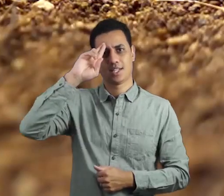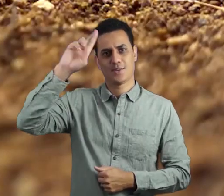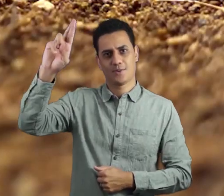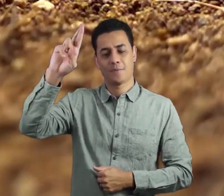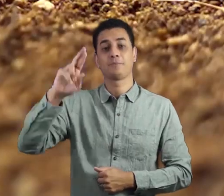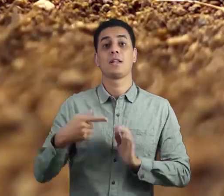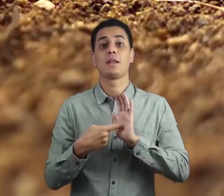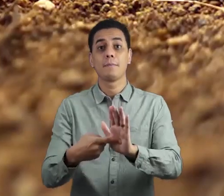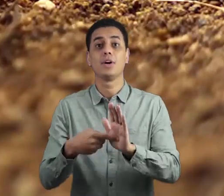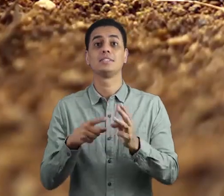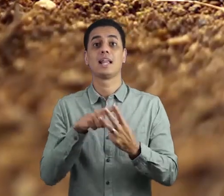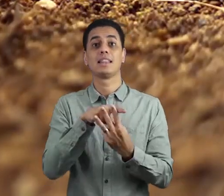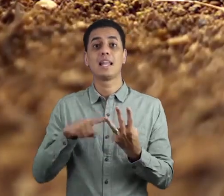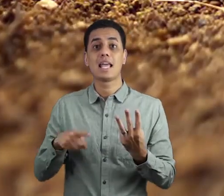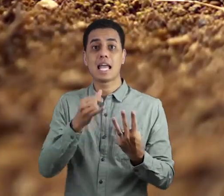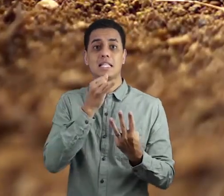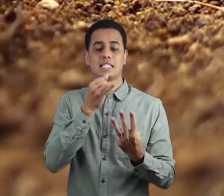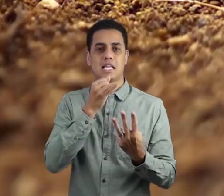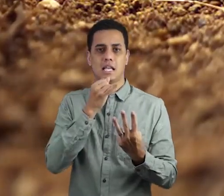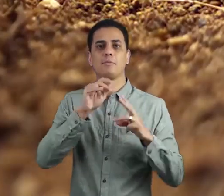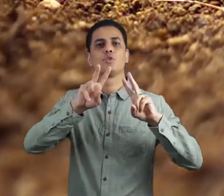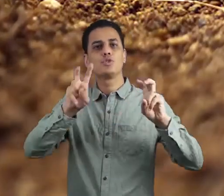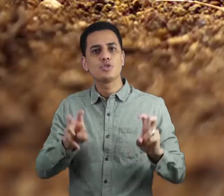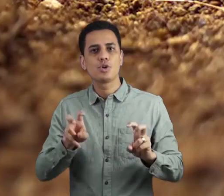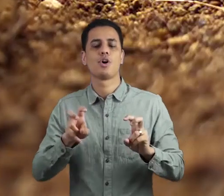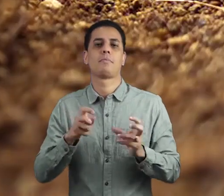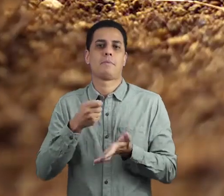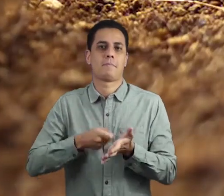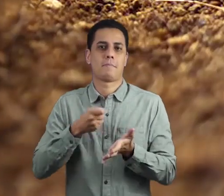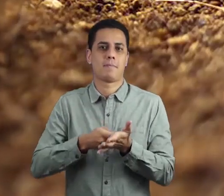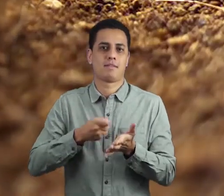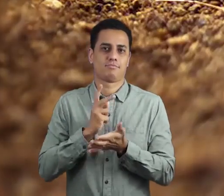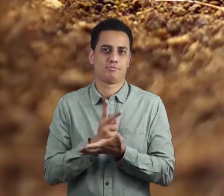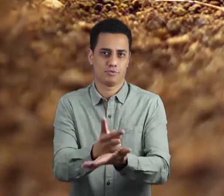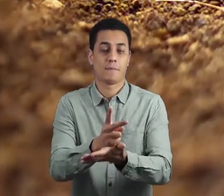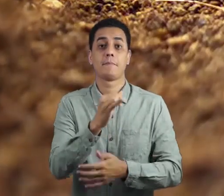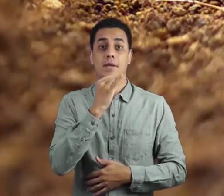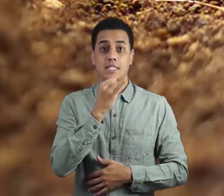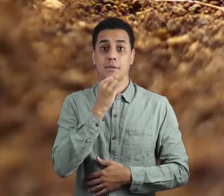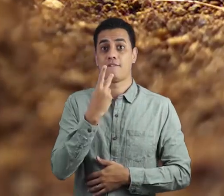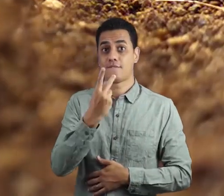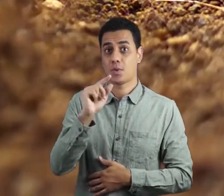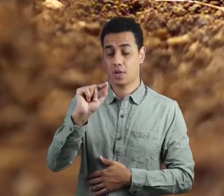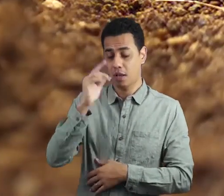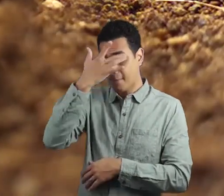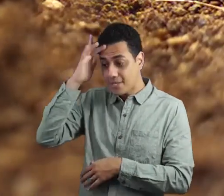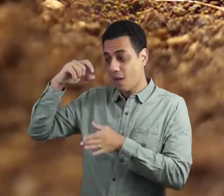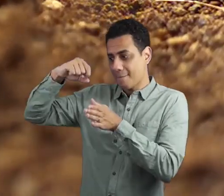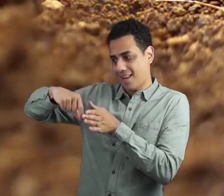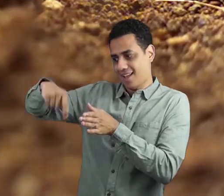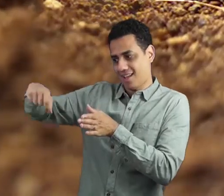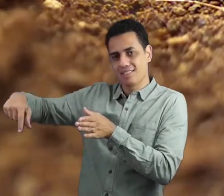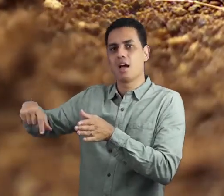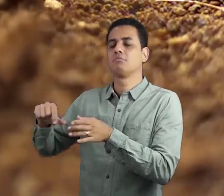agricultor aguarda que a terra produza a preciosa colheita e como espera com paciência até virem as chuvas do outono e